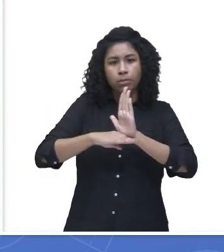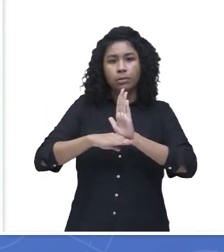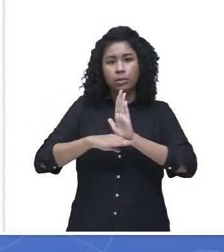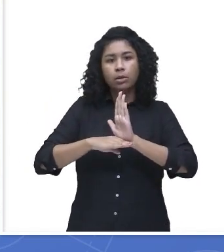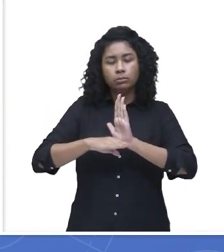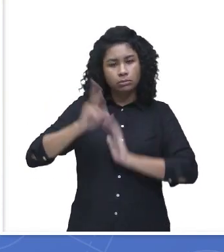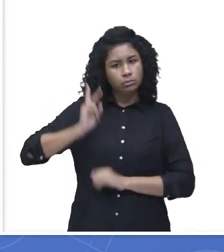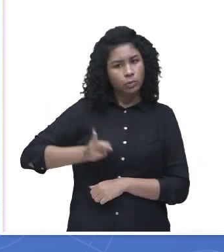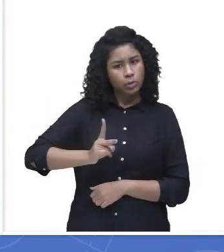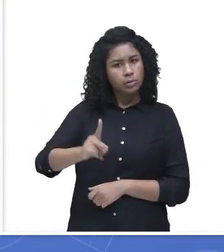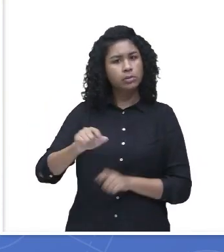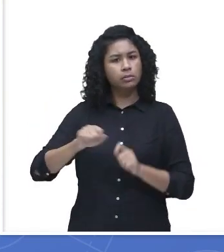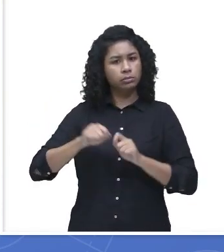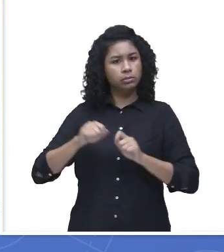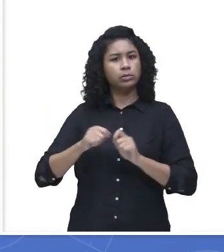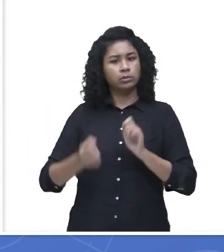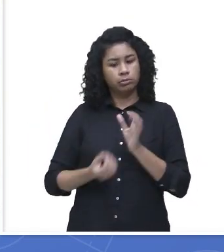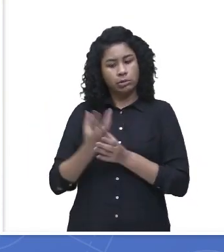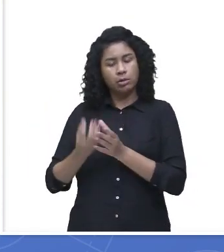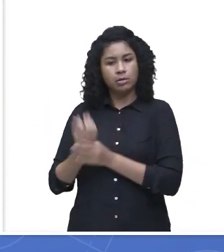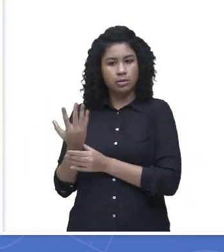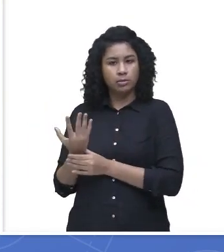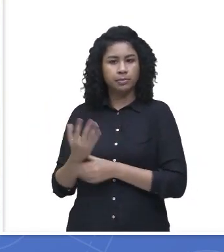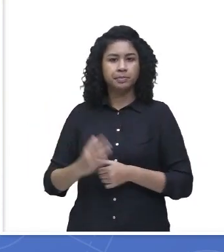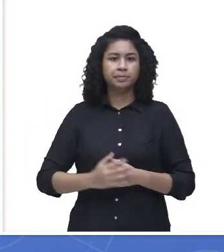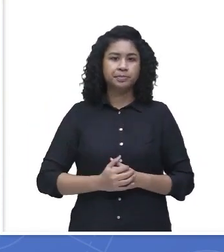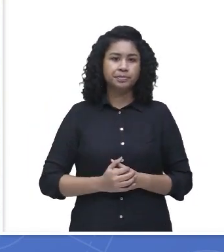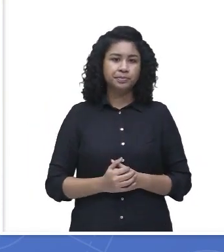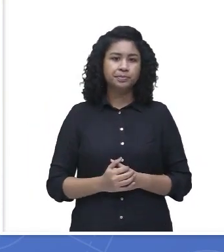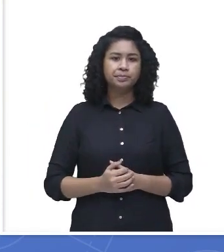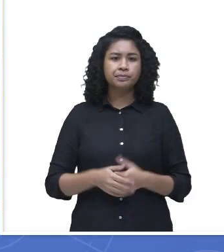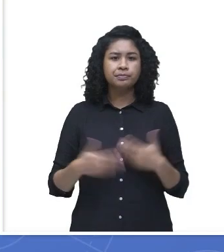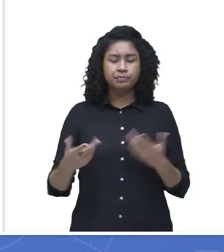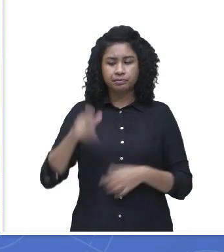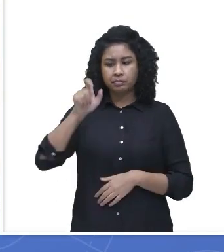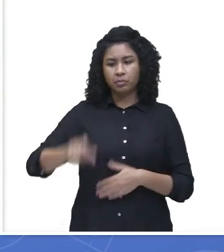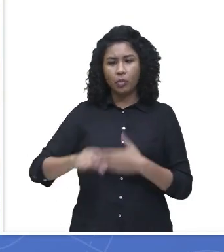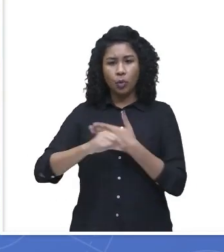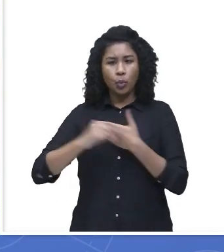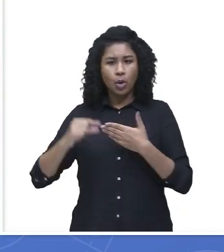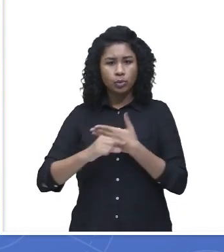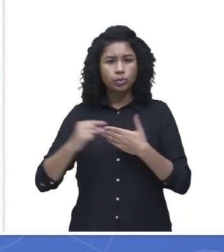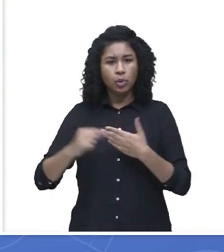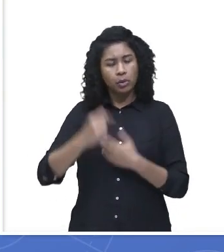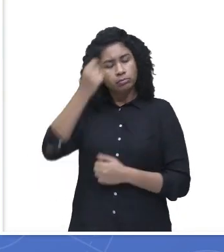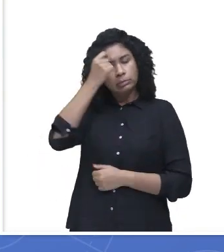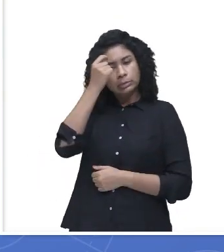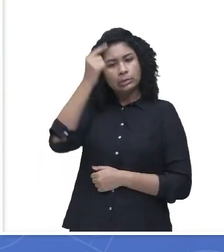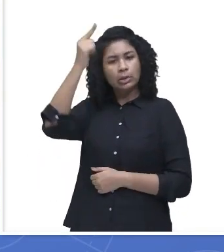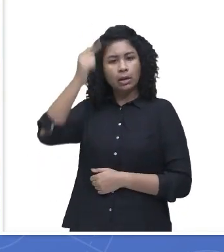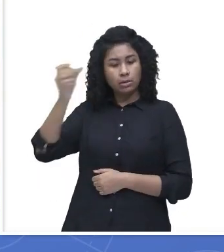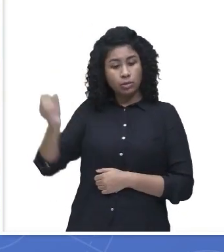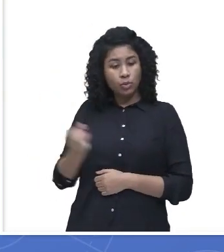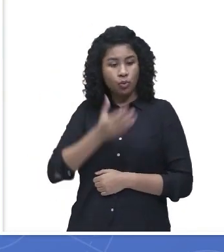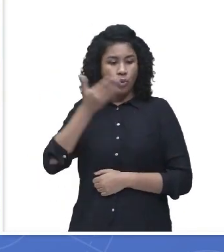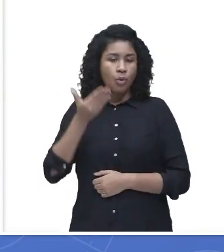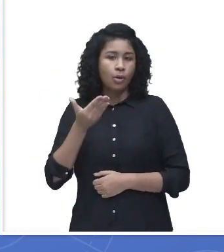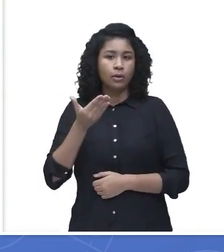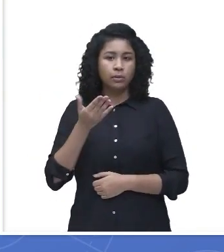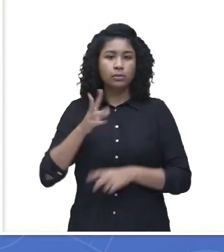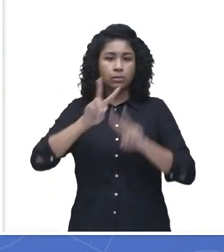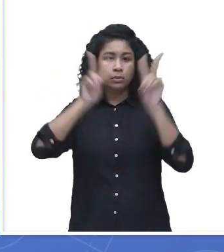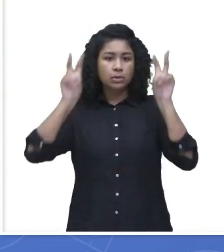Então observe que no momento em que nós temos um autor que inova com a sua temática, com o uso de termos